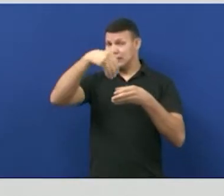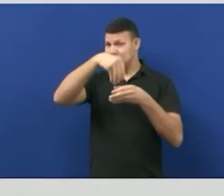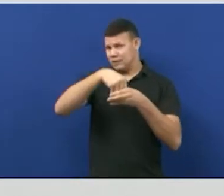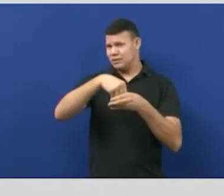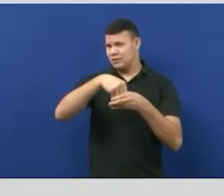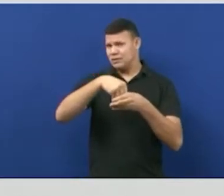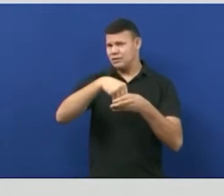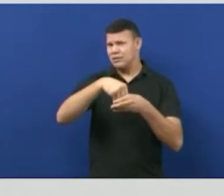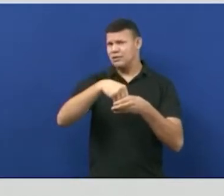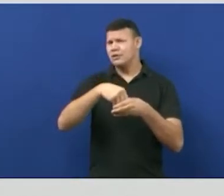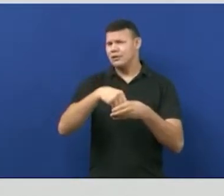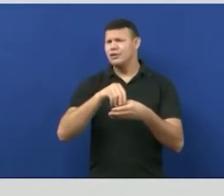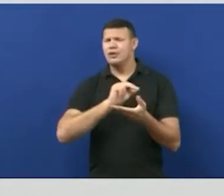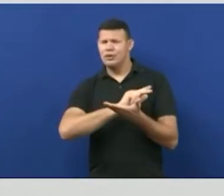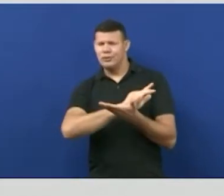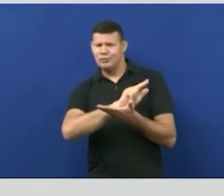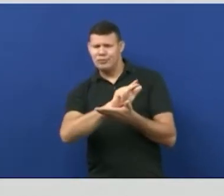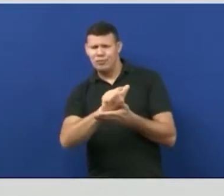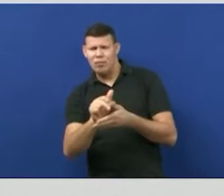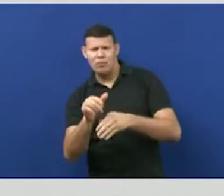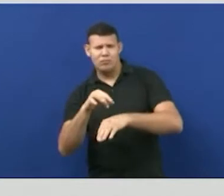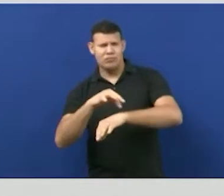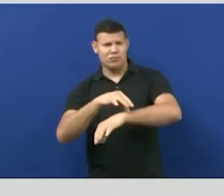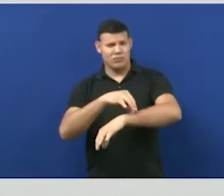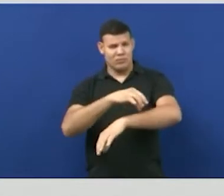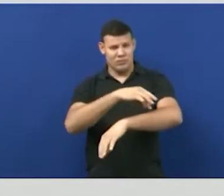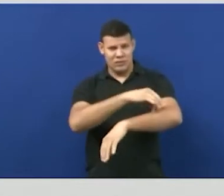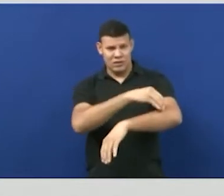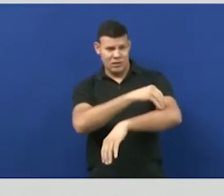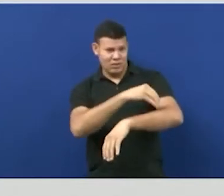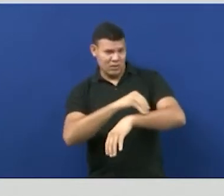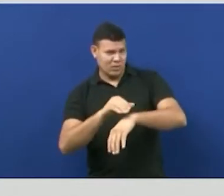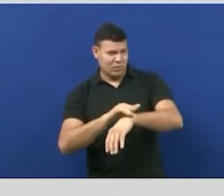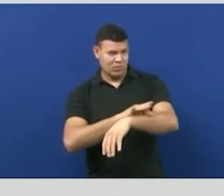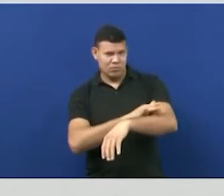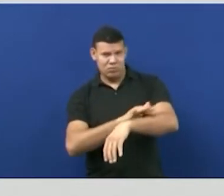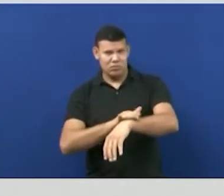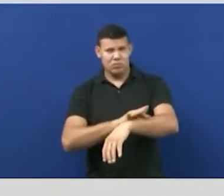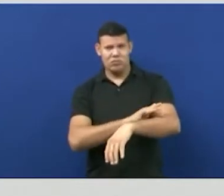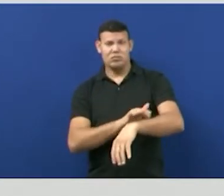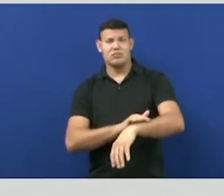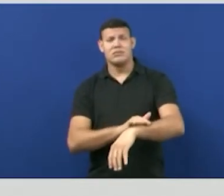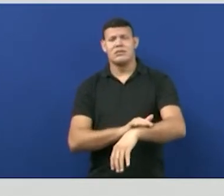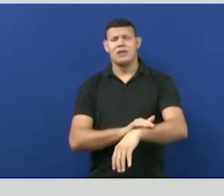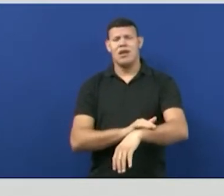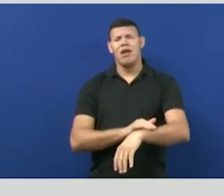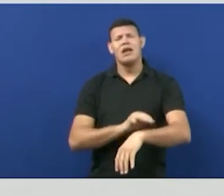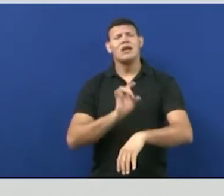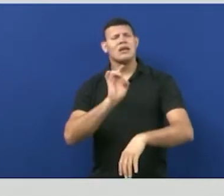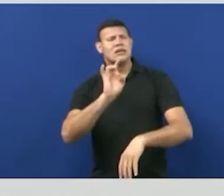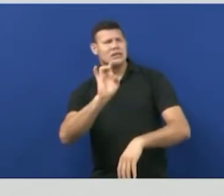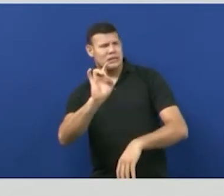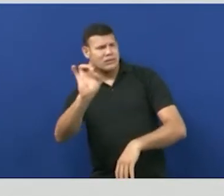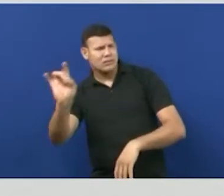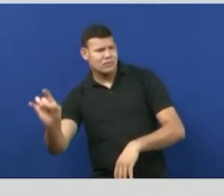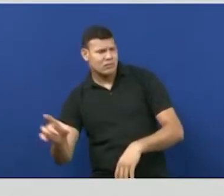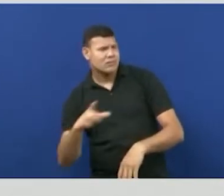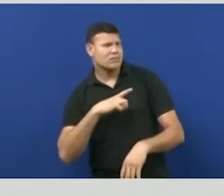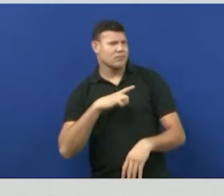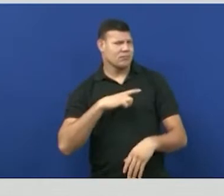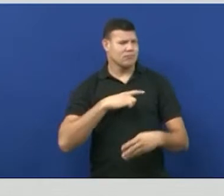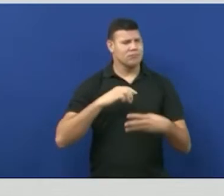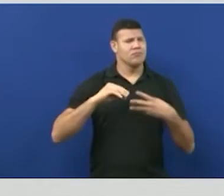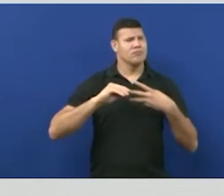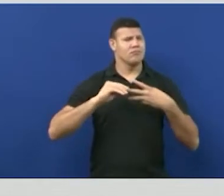por diversos tipos de tecidos. Cada tecido é formado por células semelhantes que desempenham